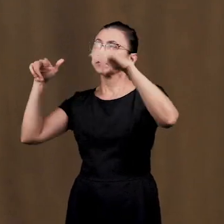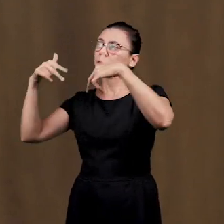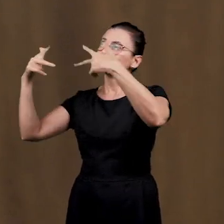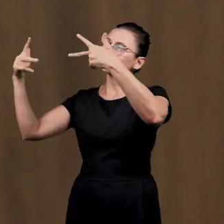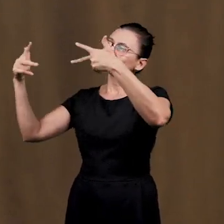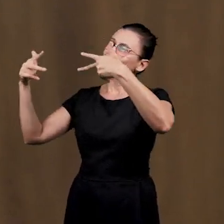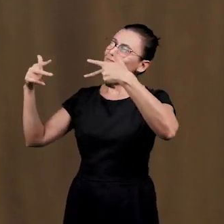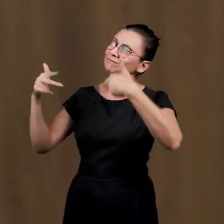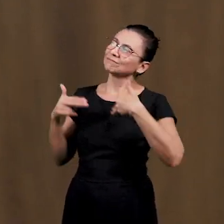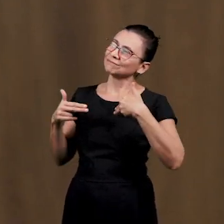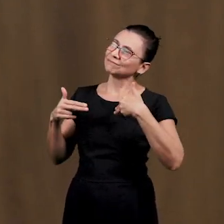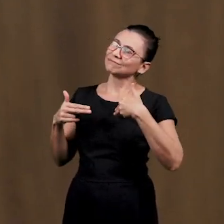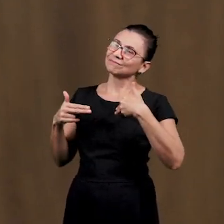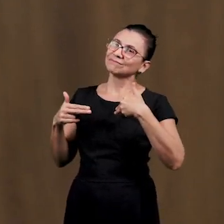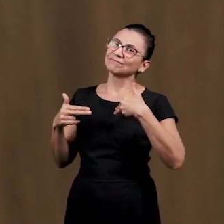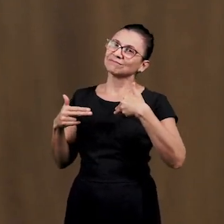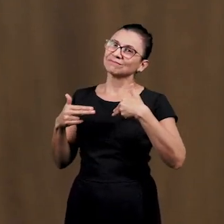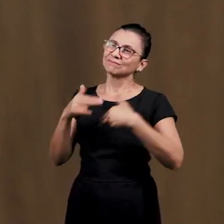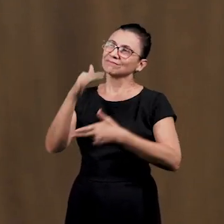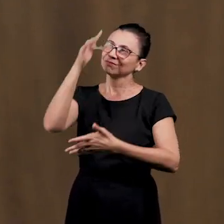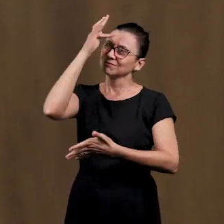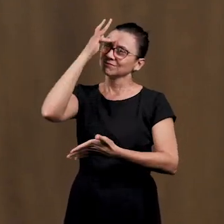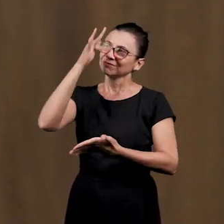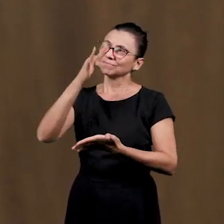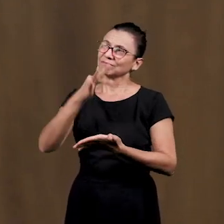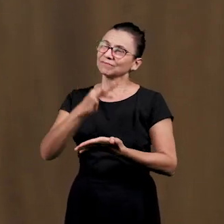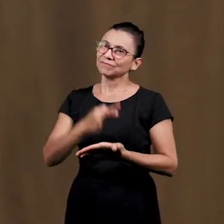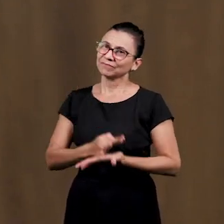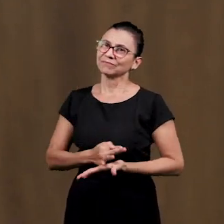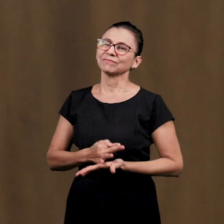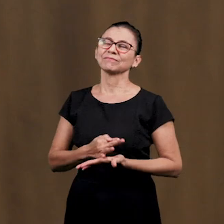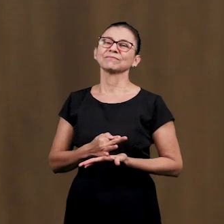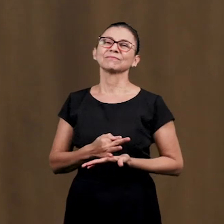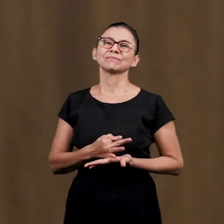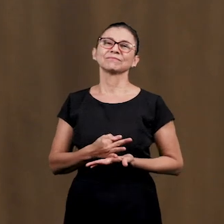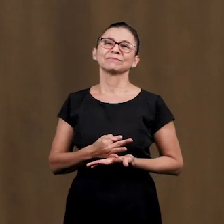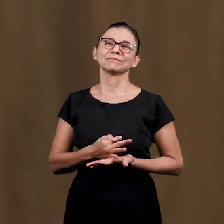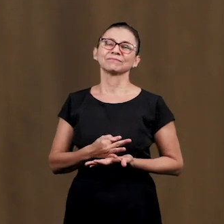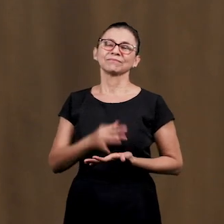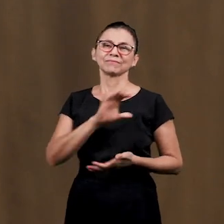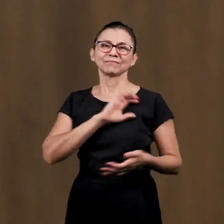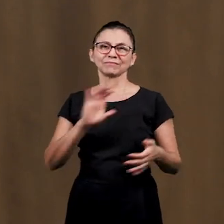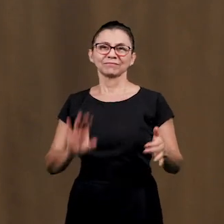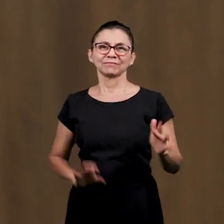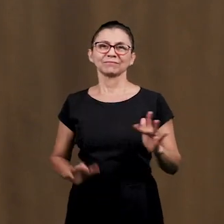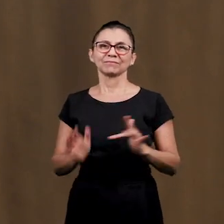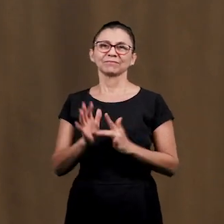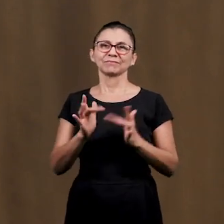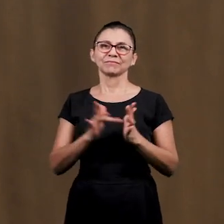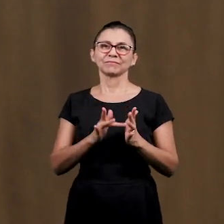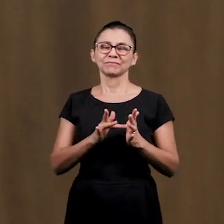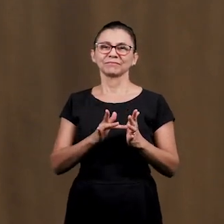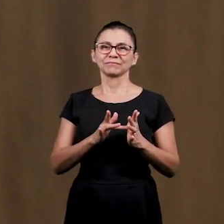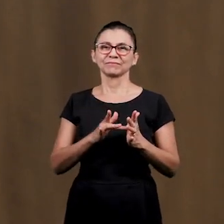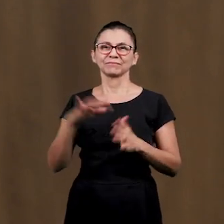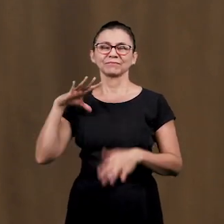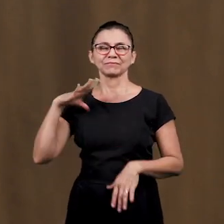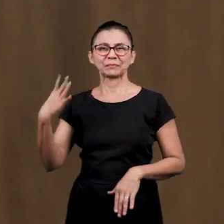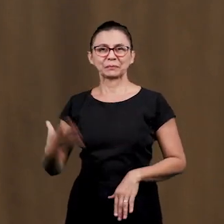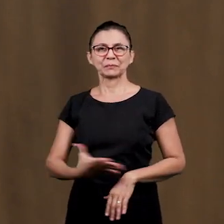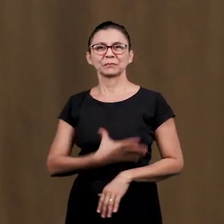presente, por esta dádiva, Senhor, que chega até nós, a fé em Cristo Jesus, o